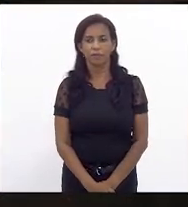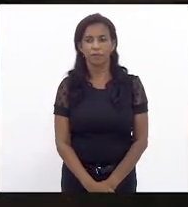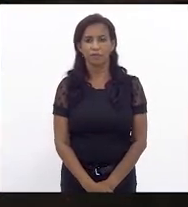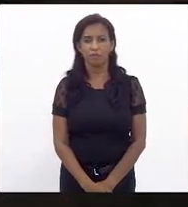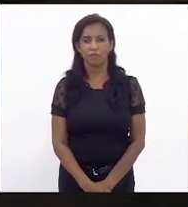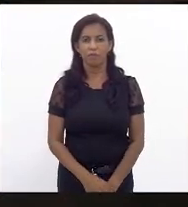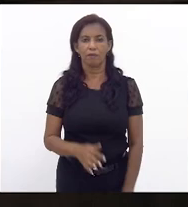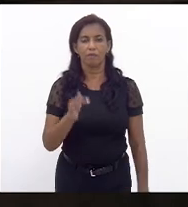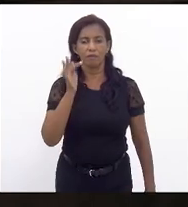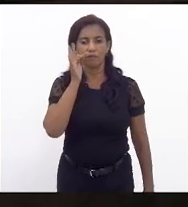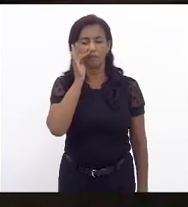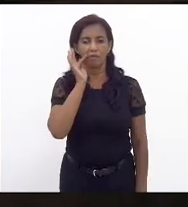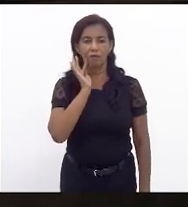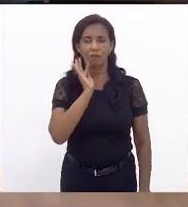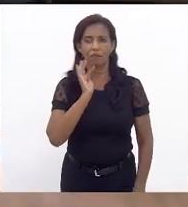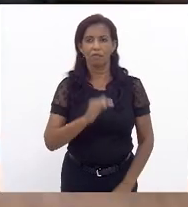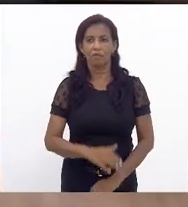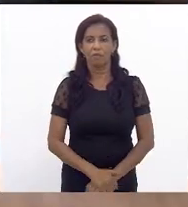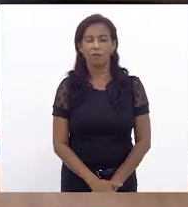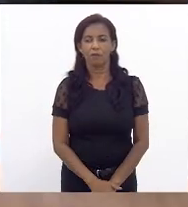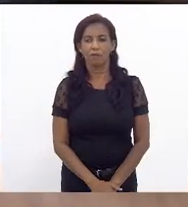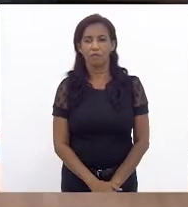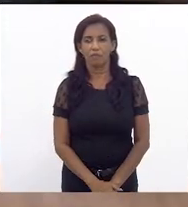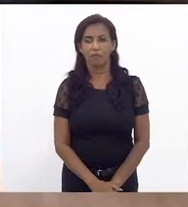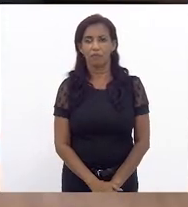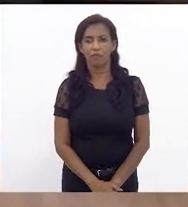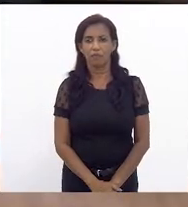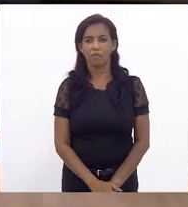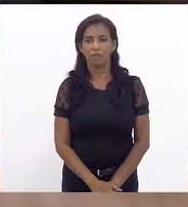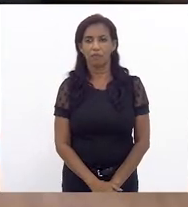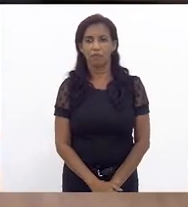Deputado Flávio Serafim.